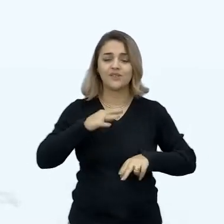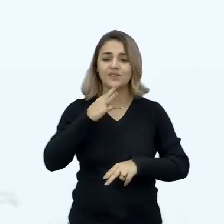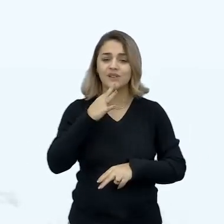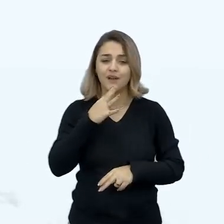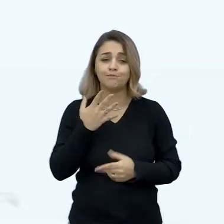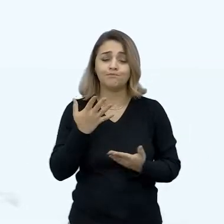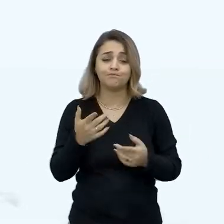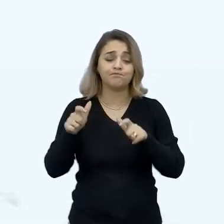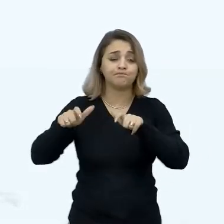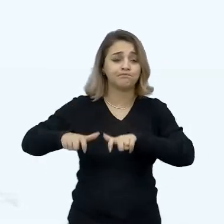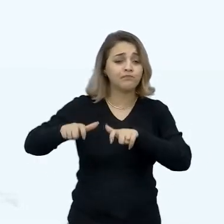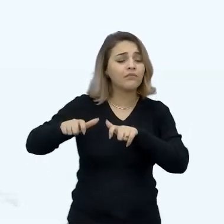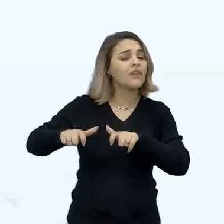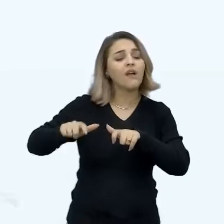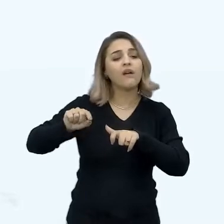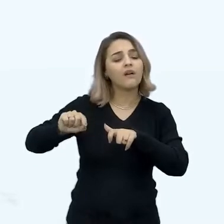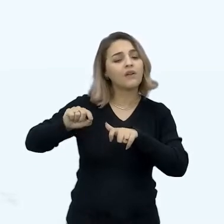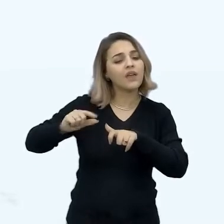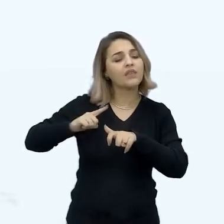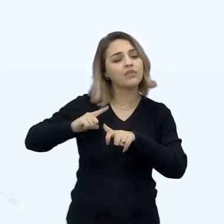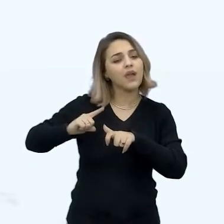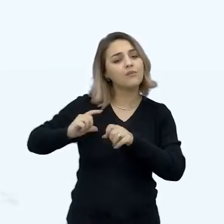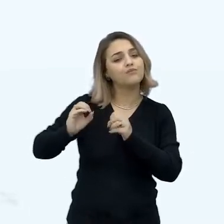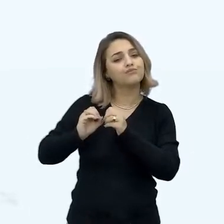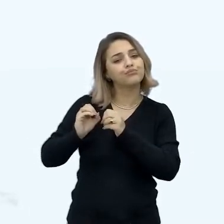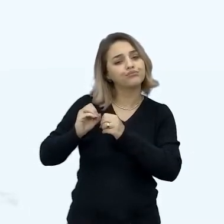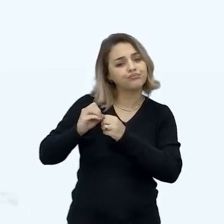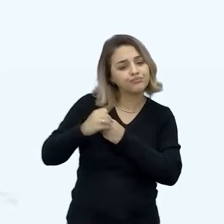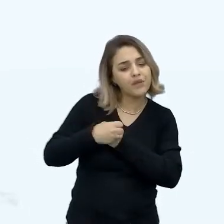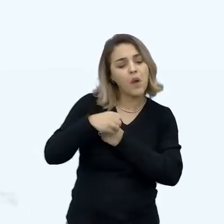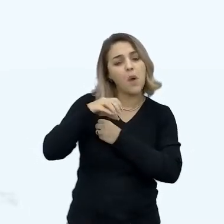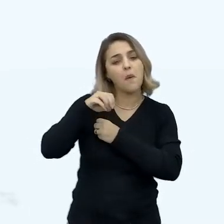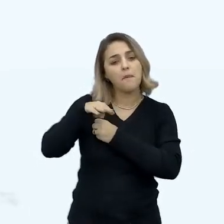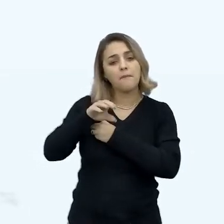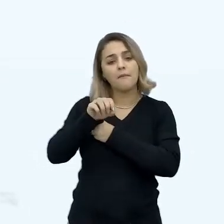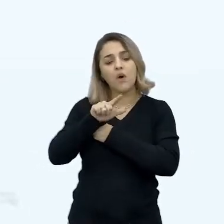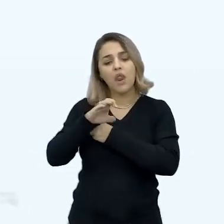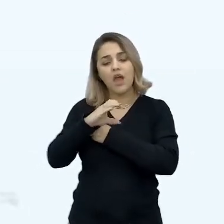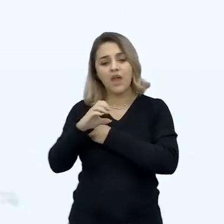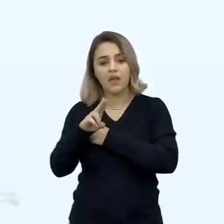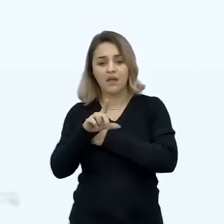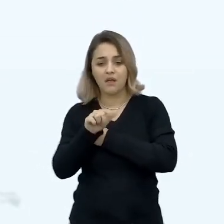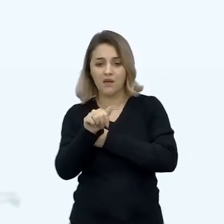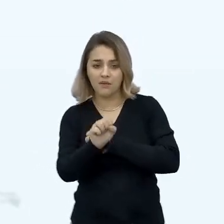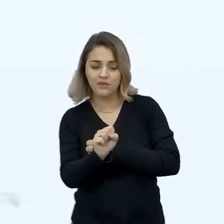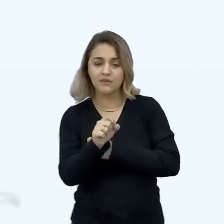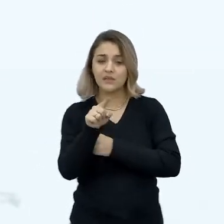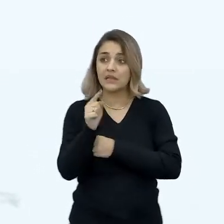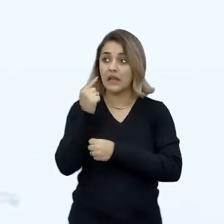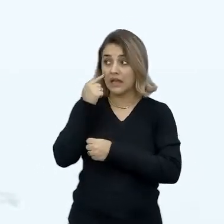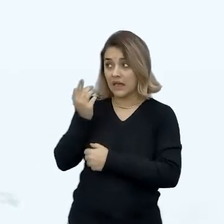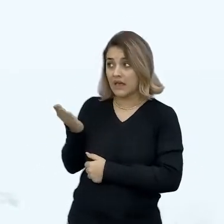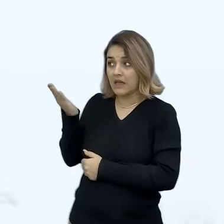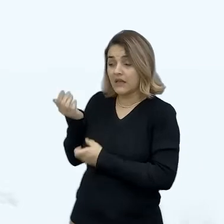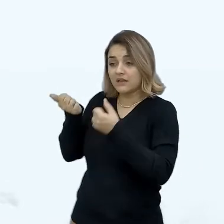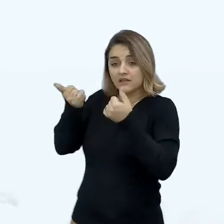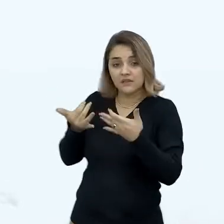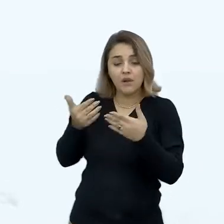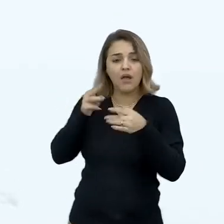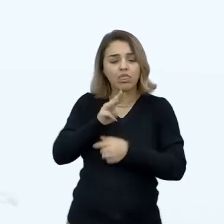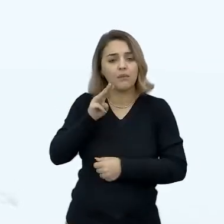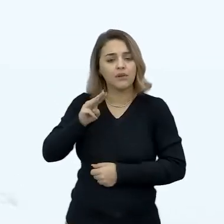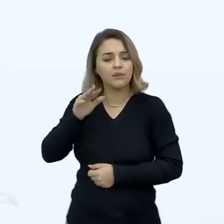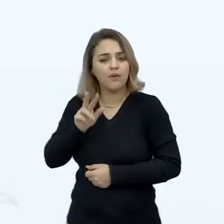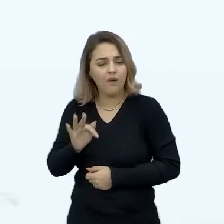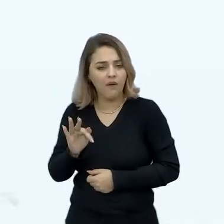local onde você tem moléculas que estão ali sendo produzidas. Edgar explica que recentemente a WWF divulgou